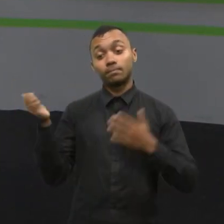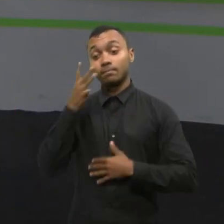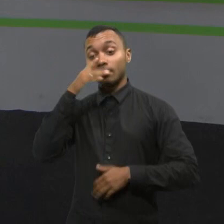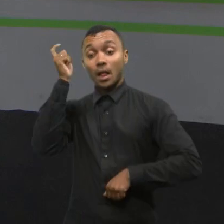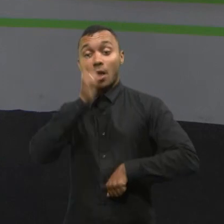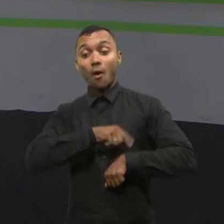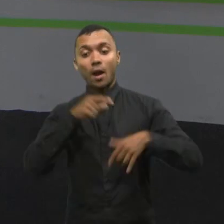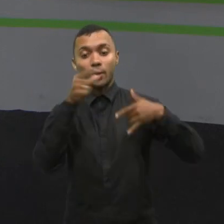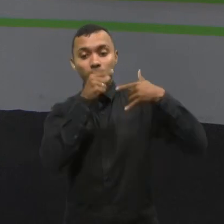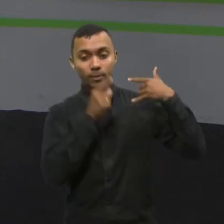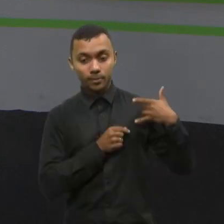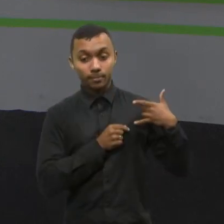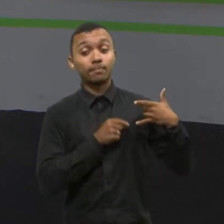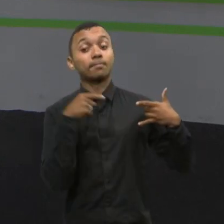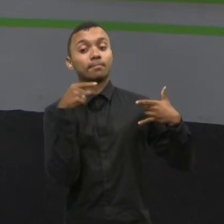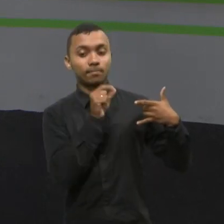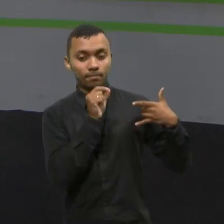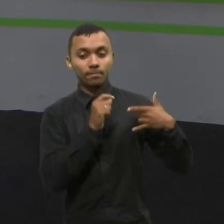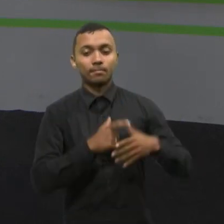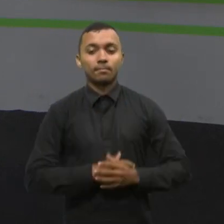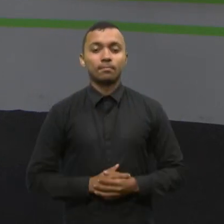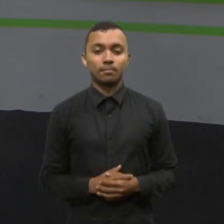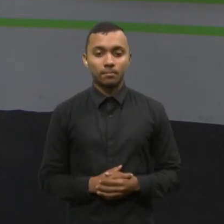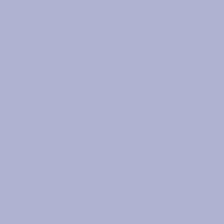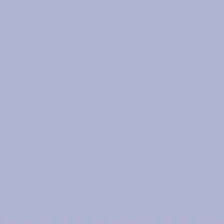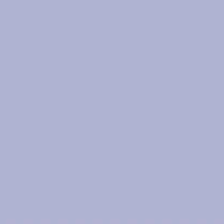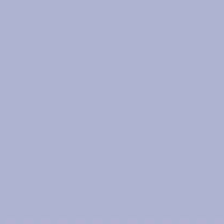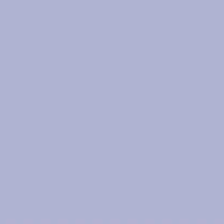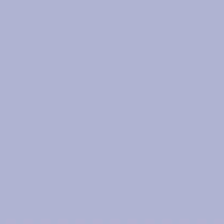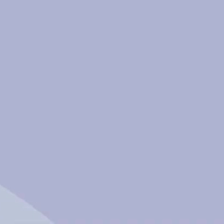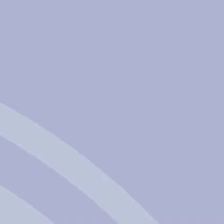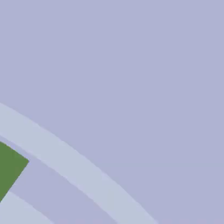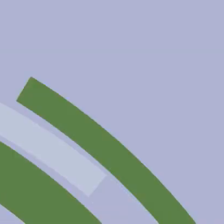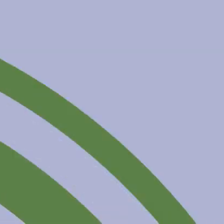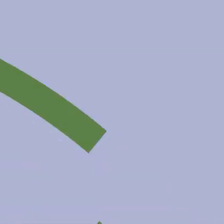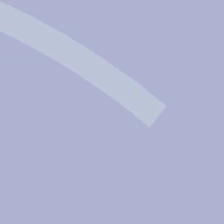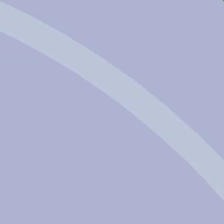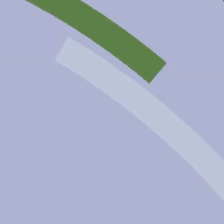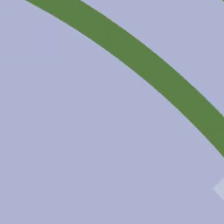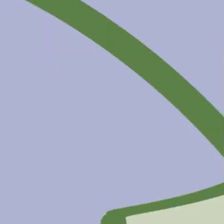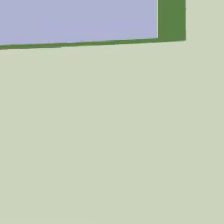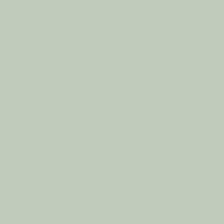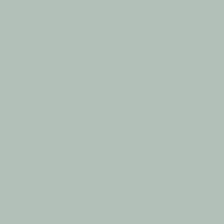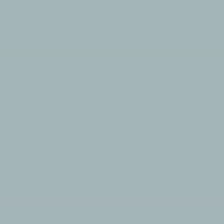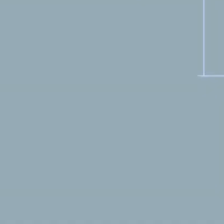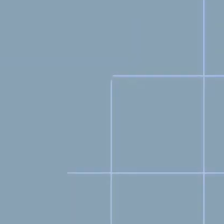vivo o nosso jornal no canal do YouTube.